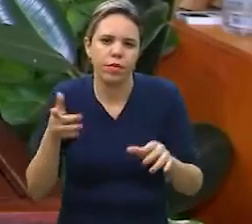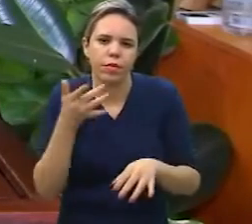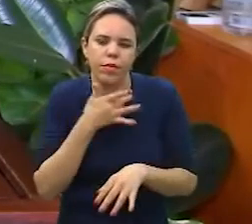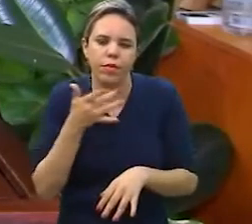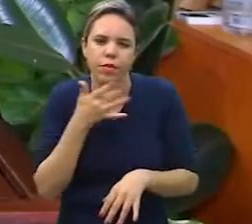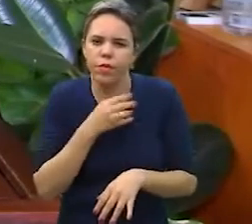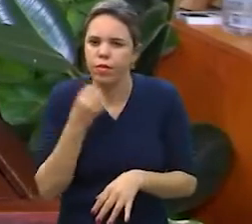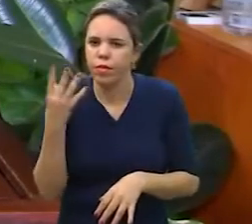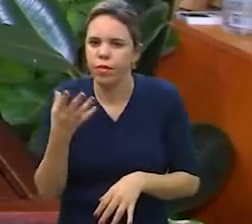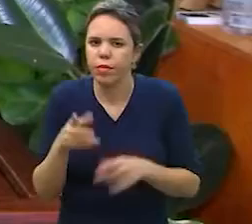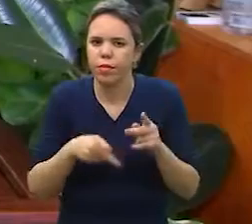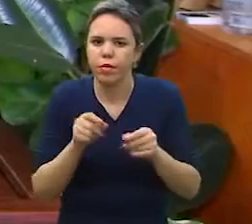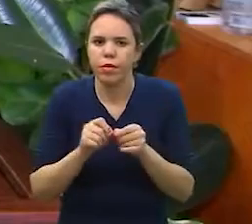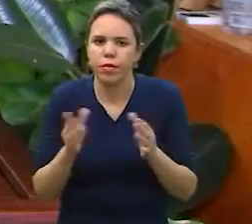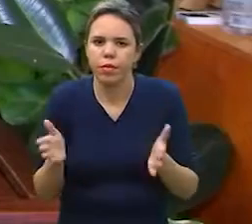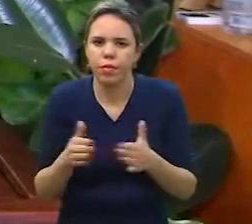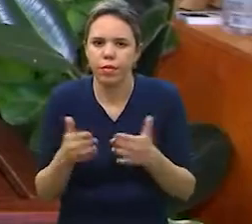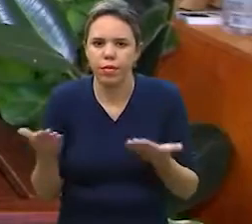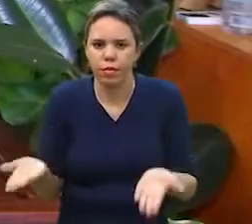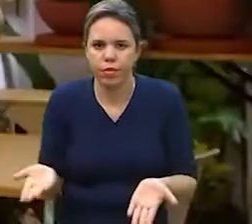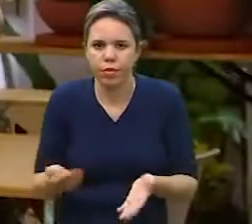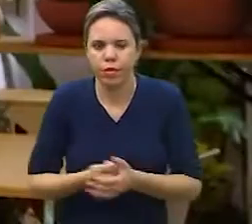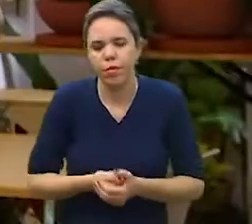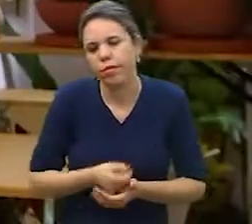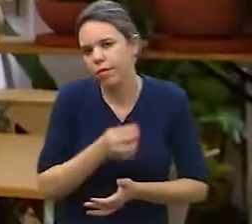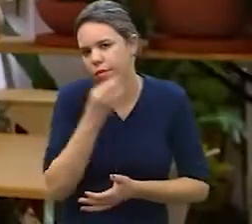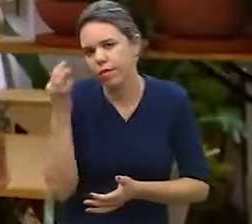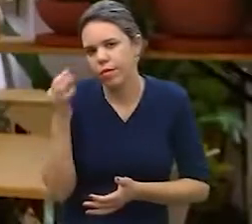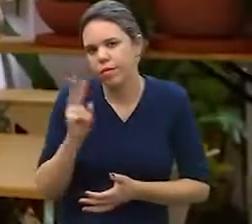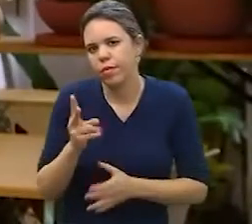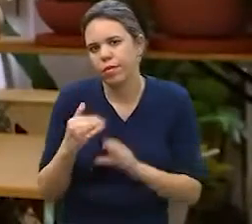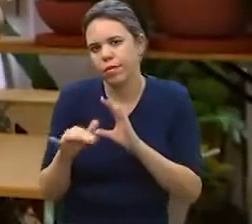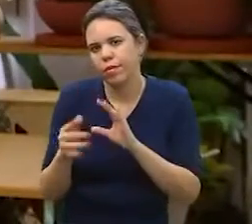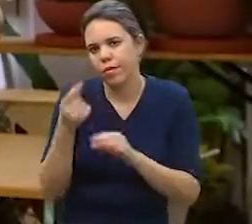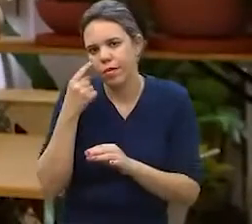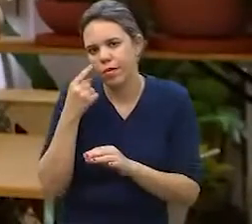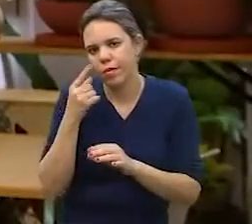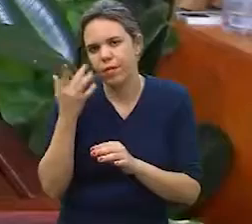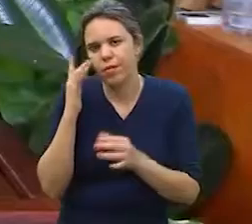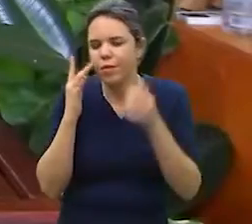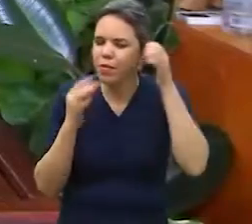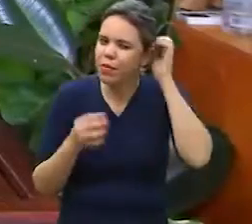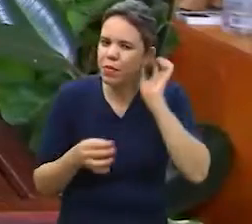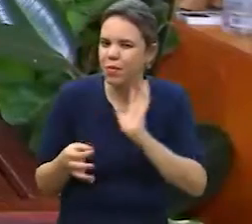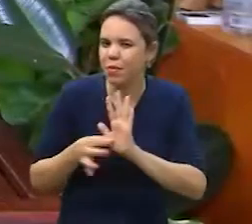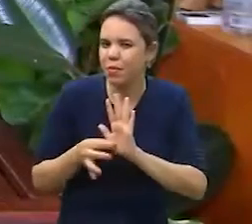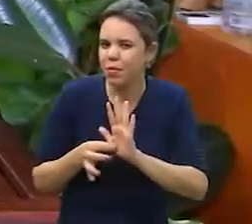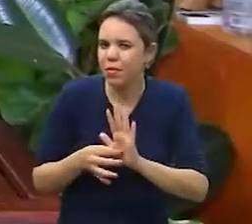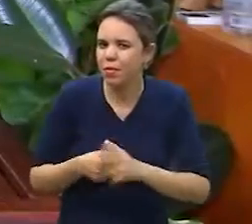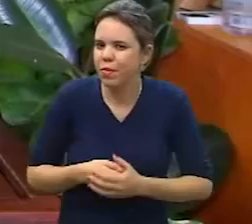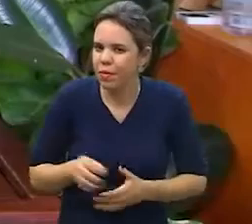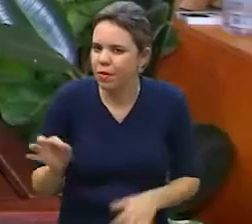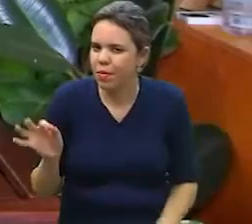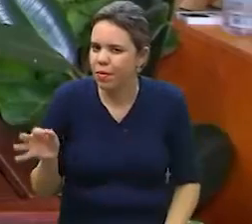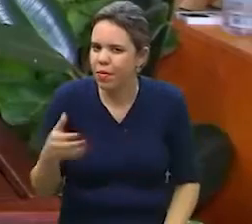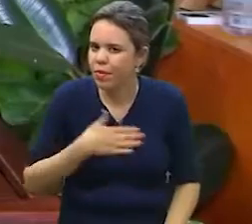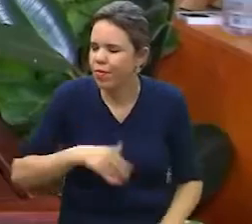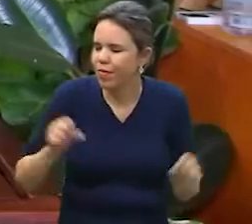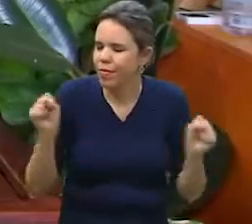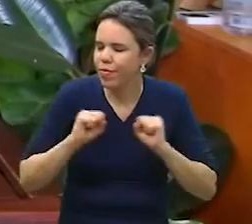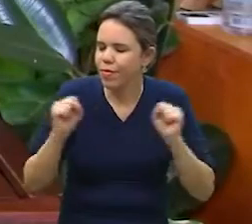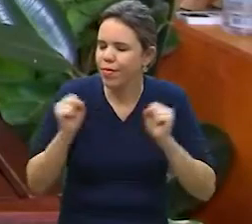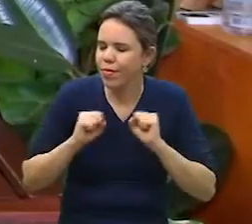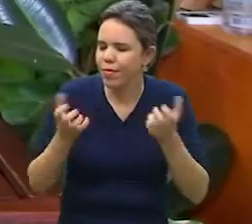diferente. Fica diferente. O pessoal tem que fazer. Tem que fazer, tem que fazer. Muito bom. E tem que mandar para eles o que achou. Com certeza. Eu